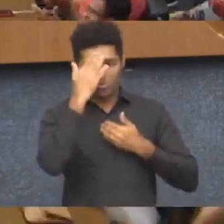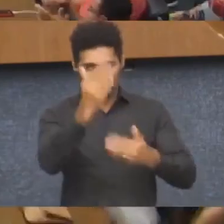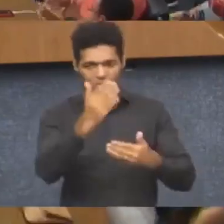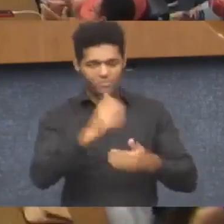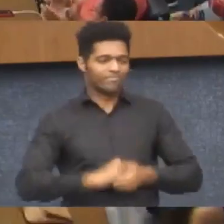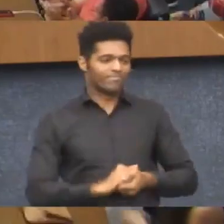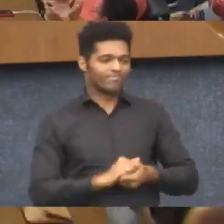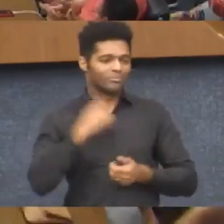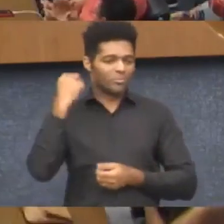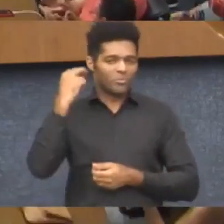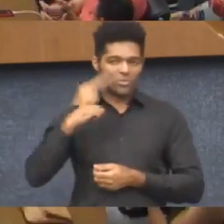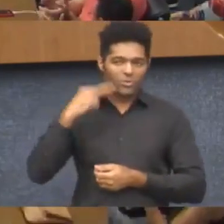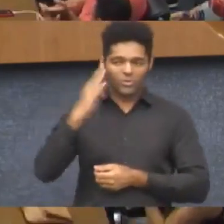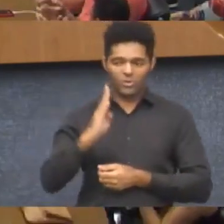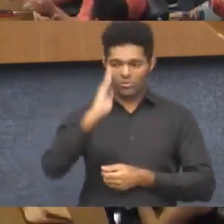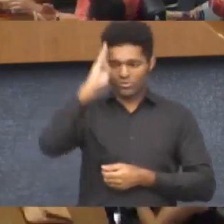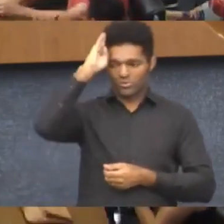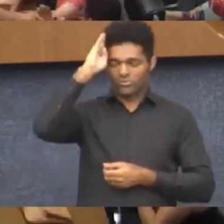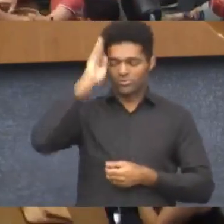Bruno.